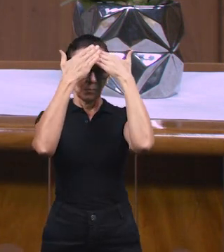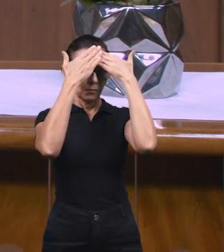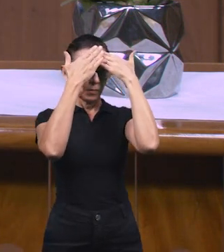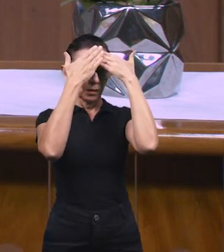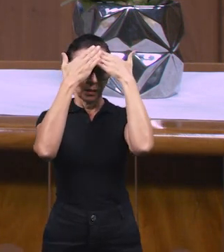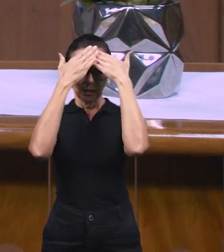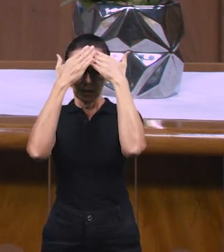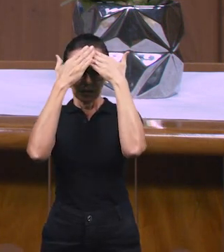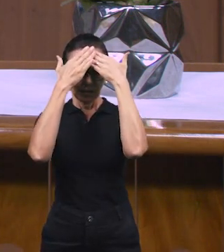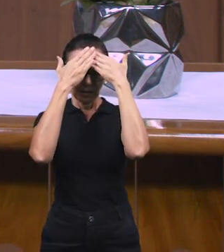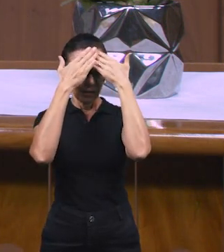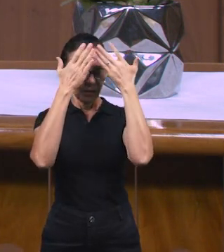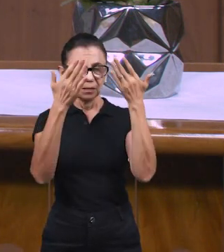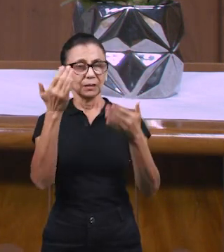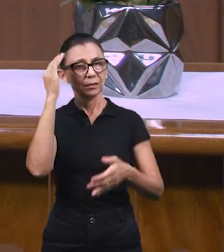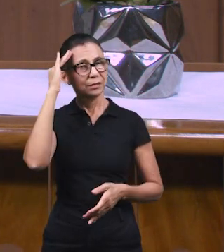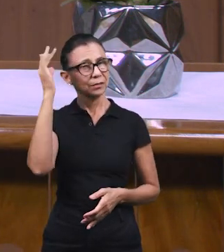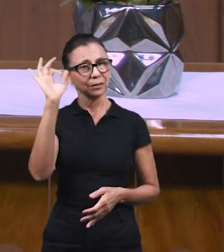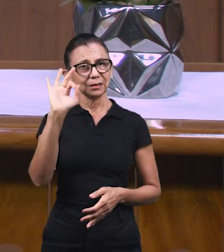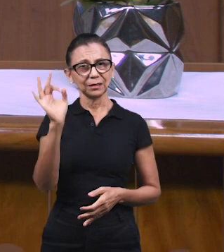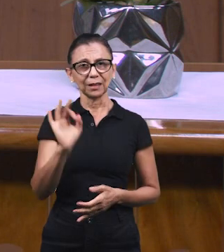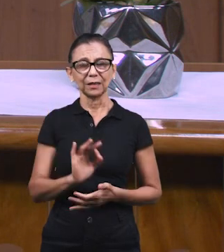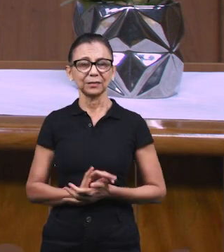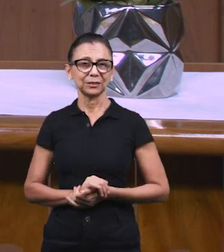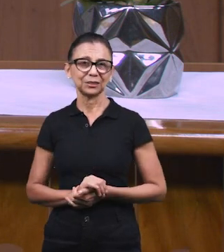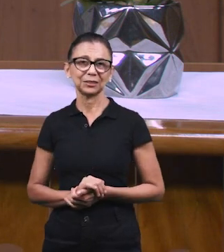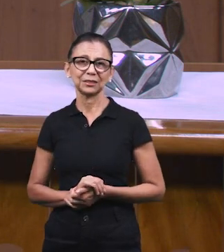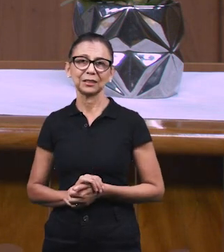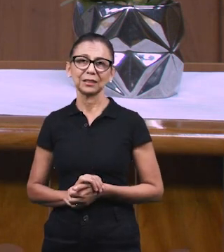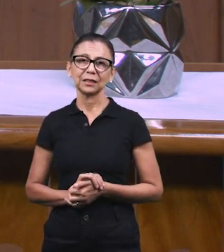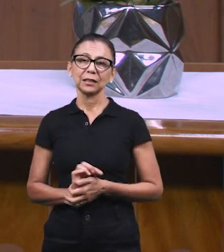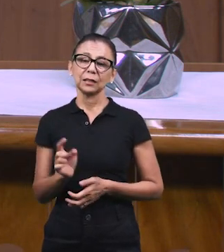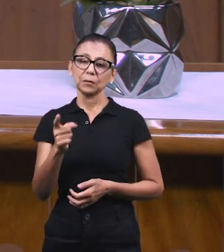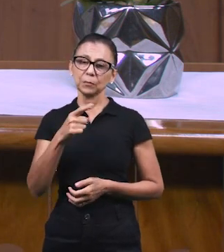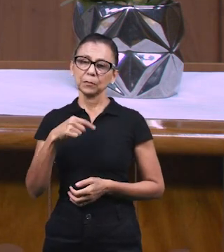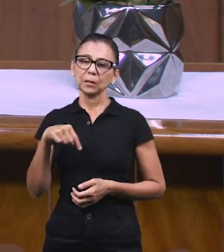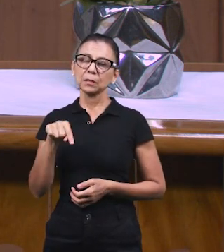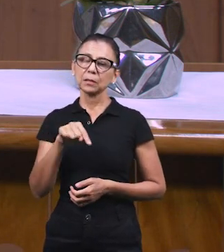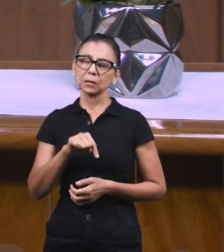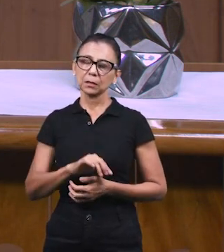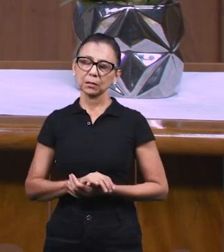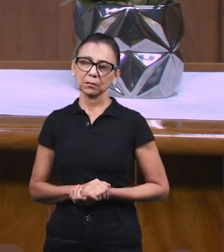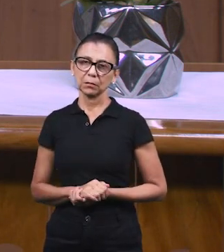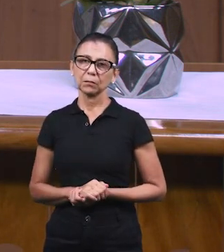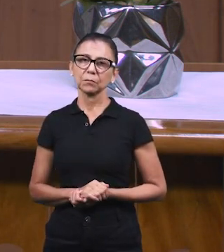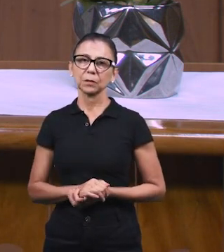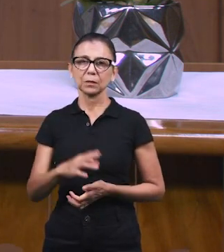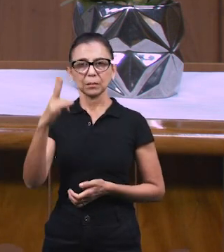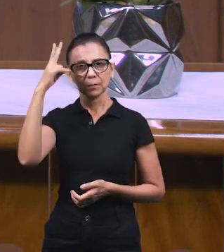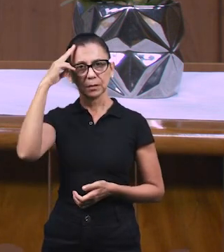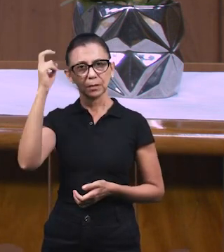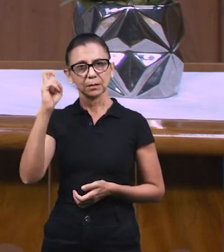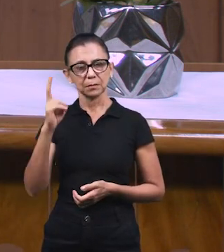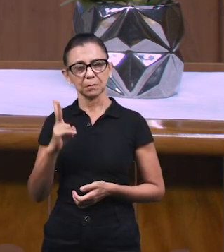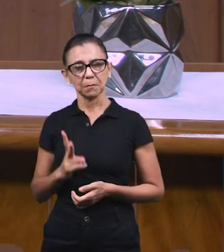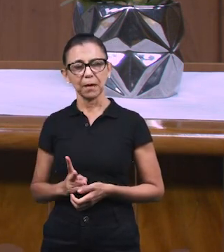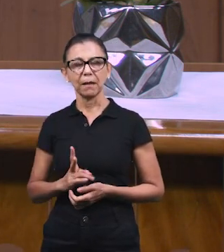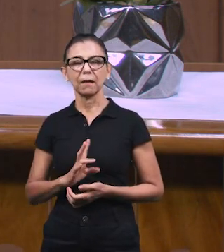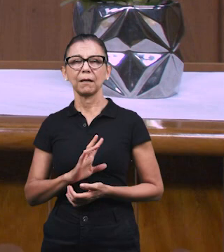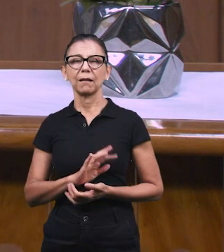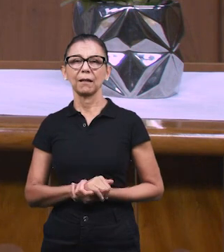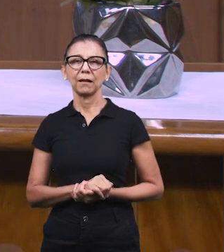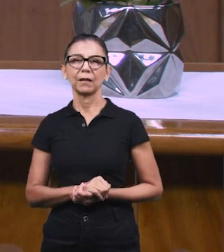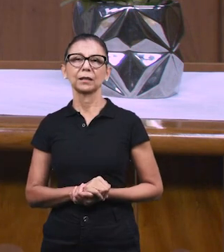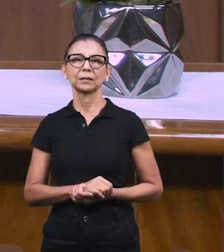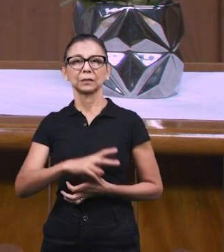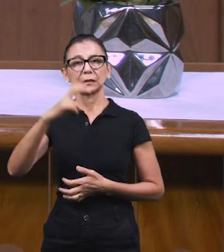pode entender. Mas não sejamos néscios e nem vagarosos, nem tardos de